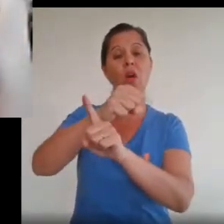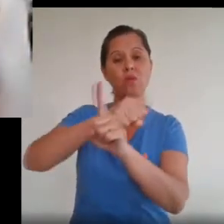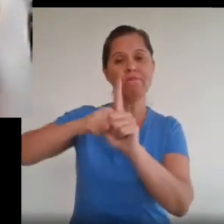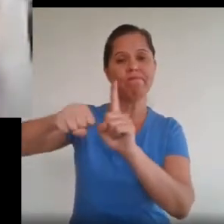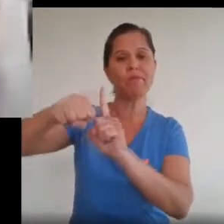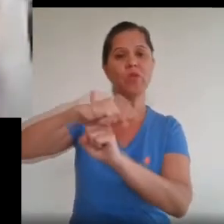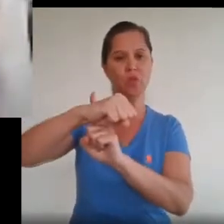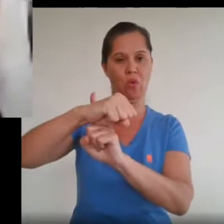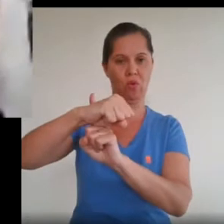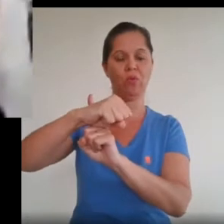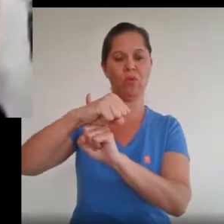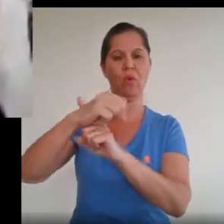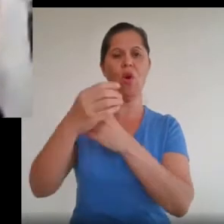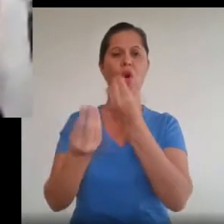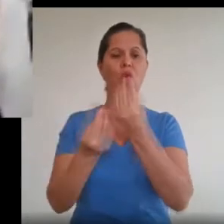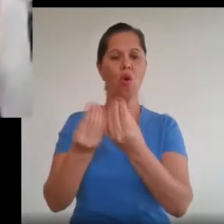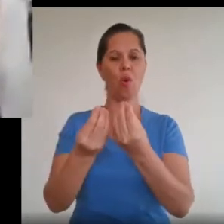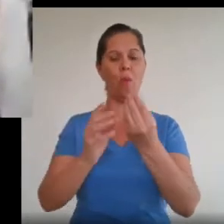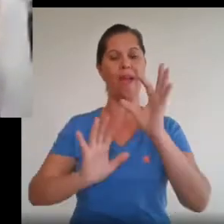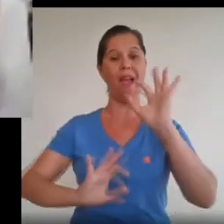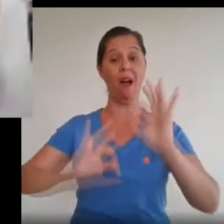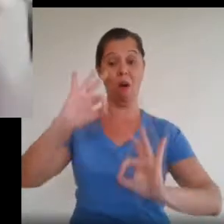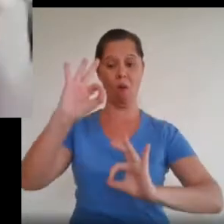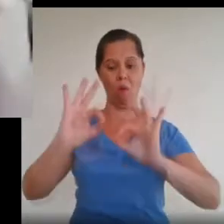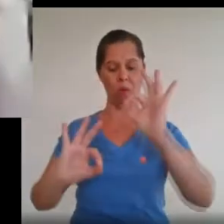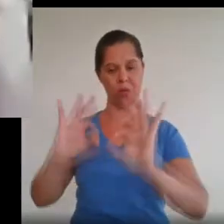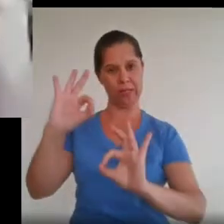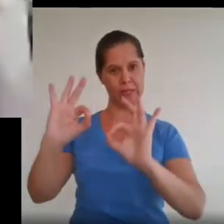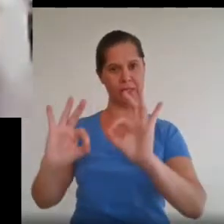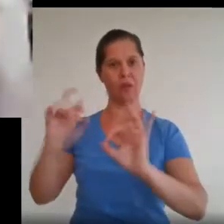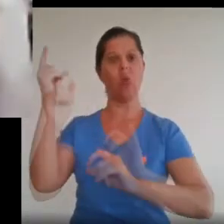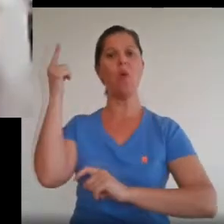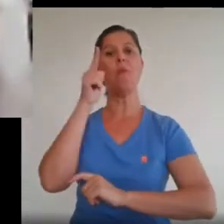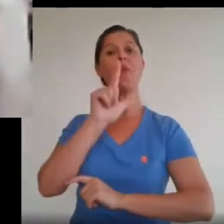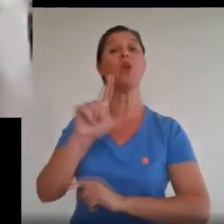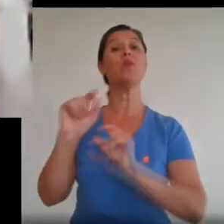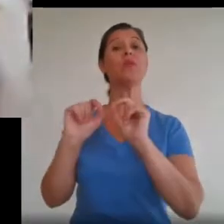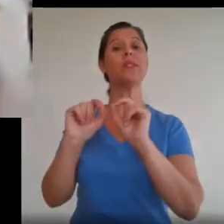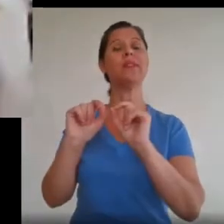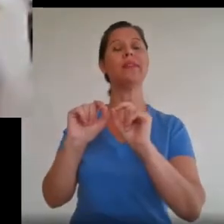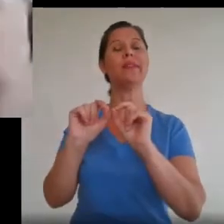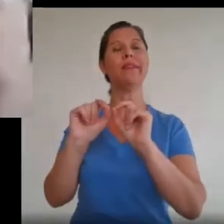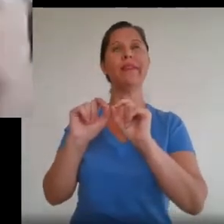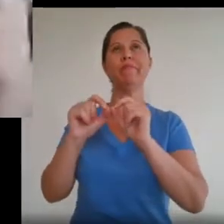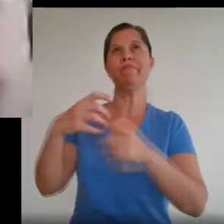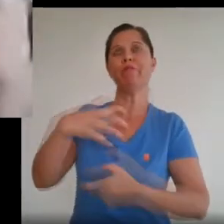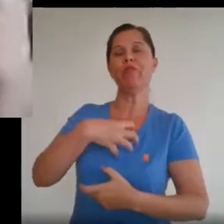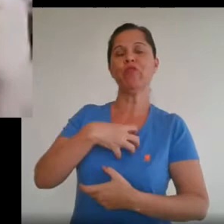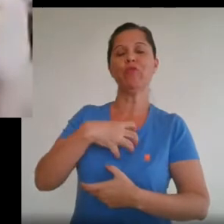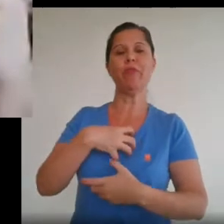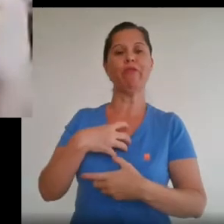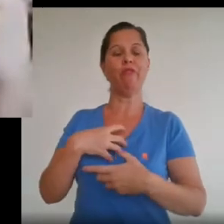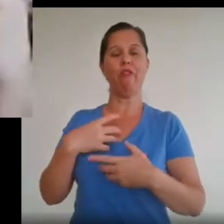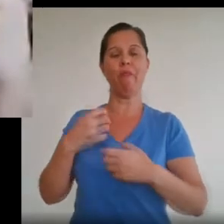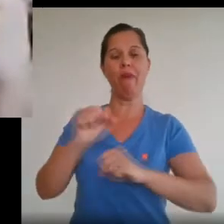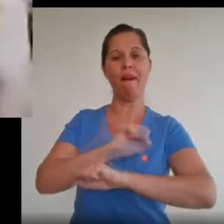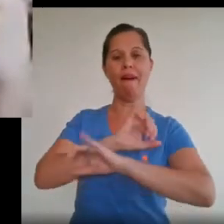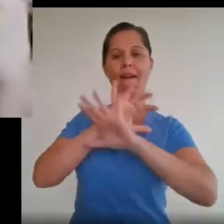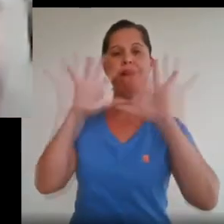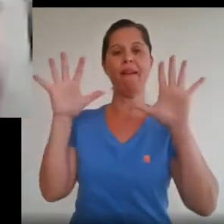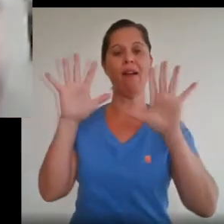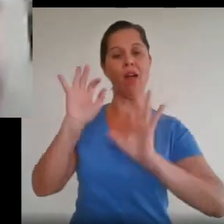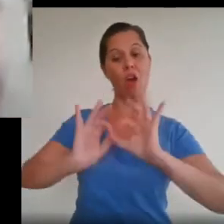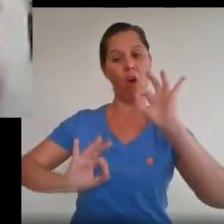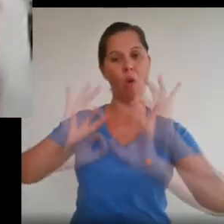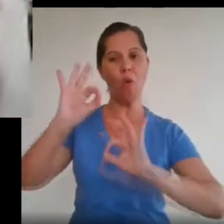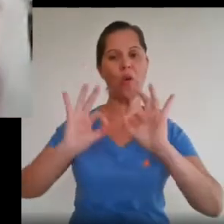poder pensar a organização para alterar esses ordenamentos sociais nos